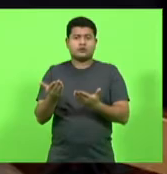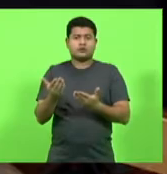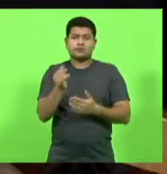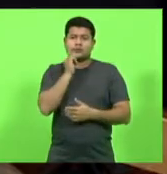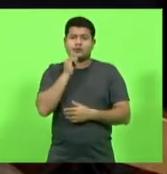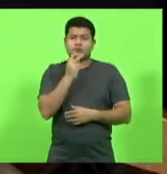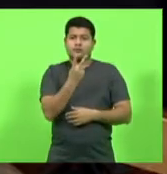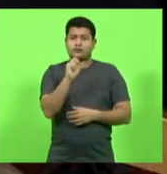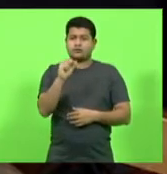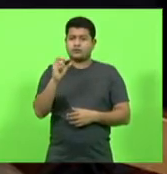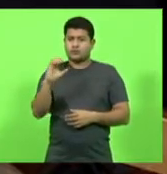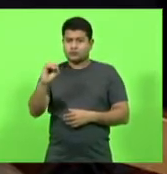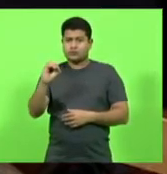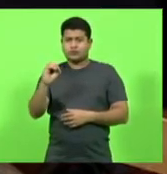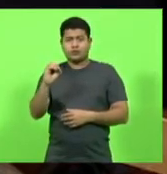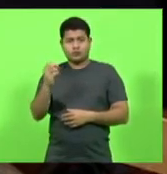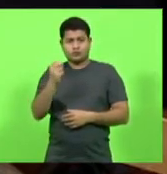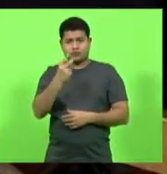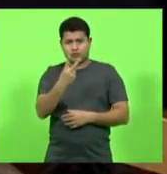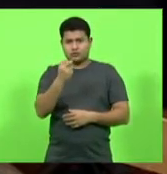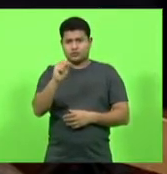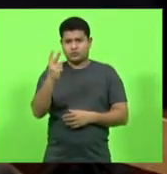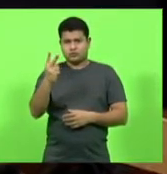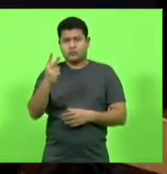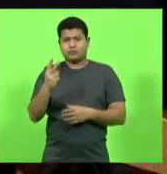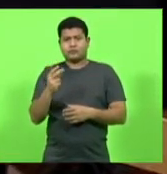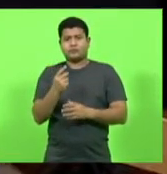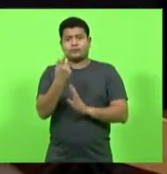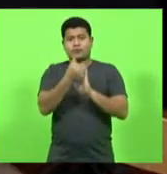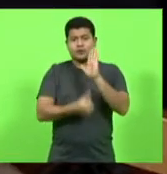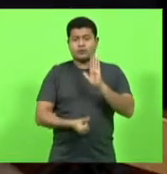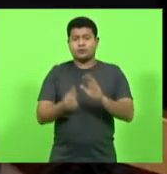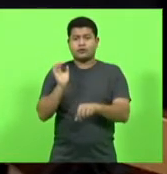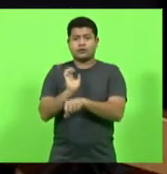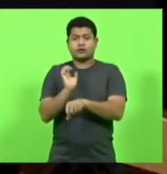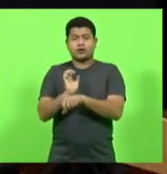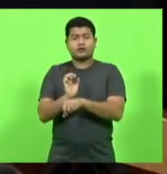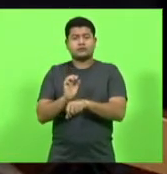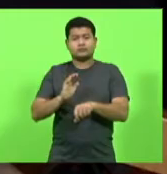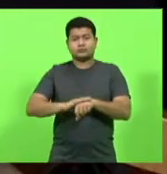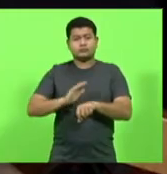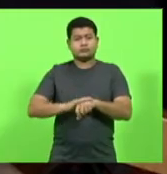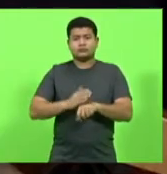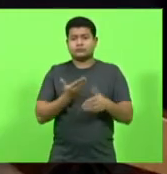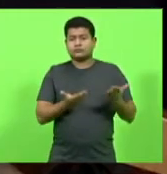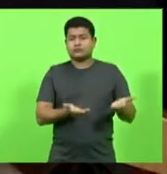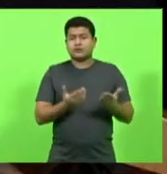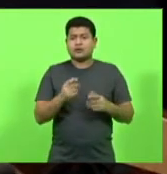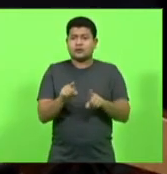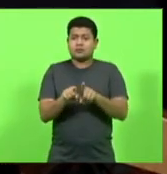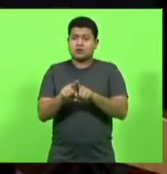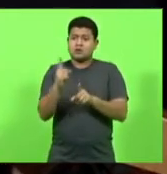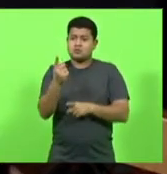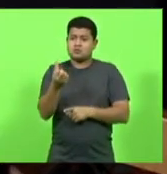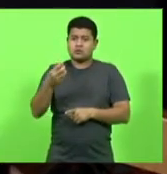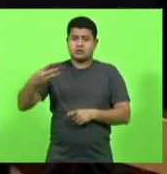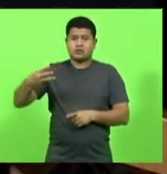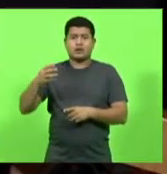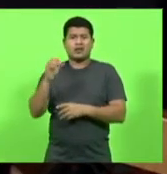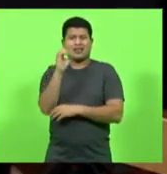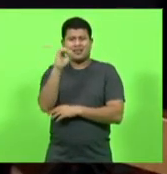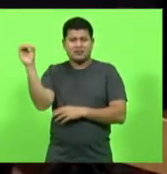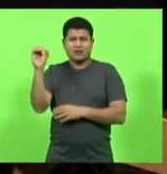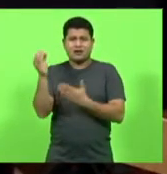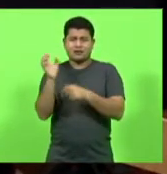com o orçamento do Estado e uma outra rodovia, se não me engano, a 163, lá no oeste